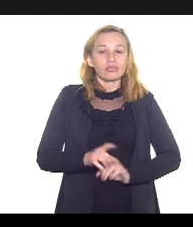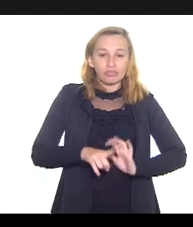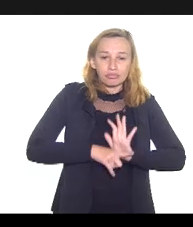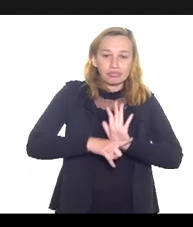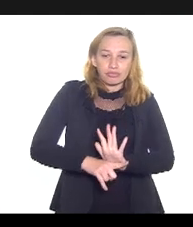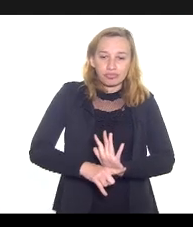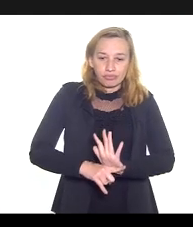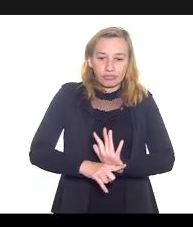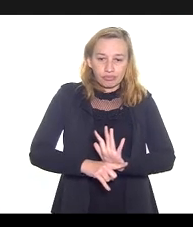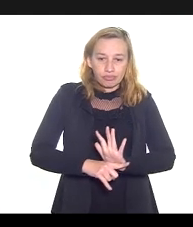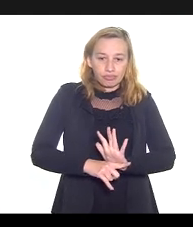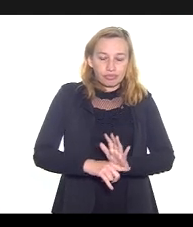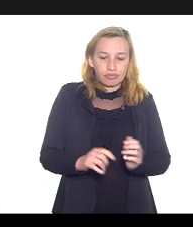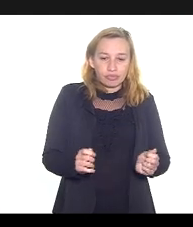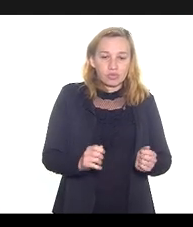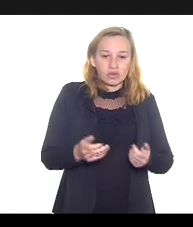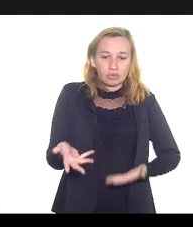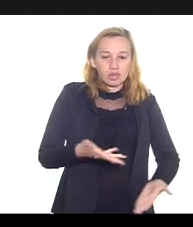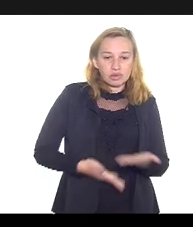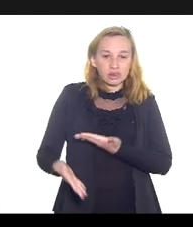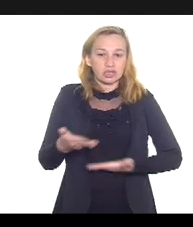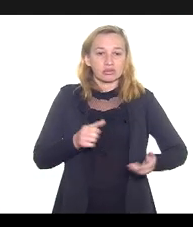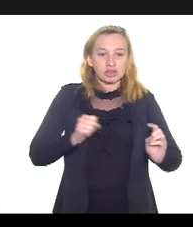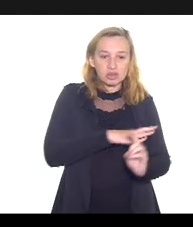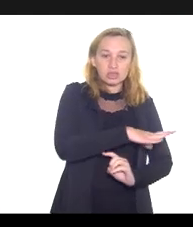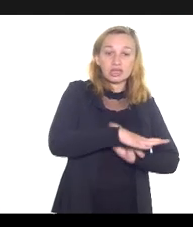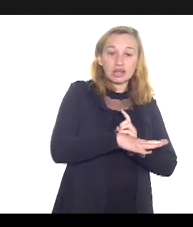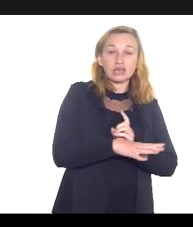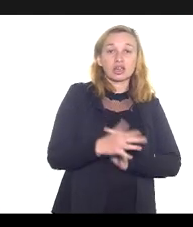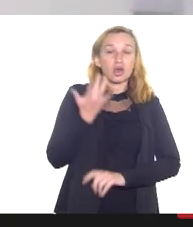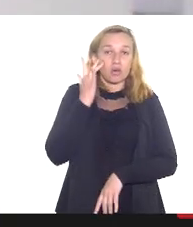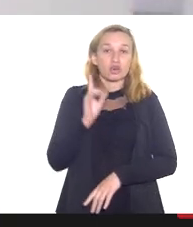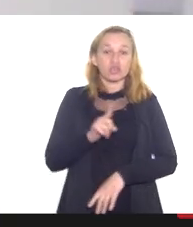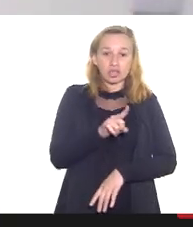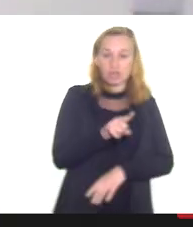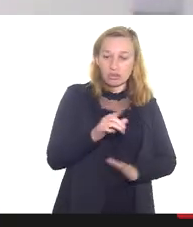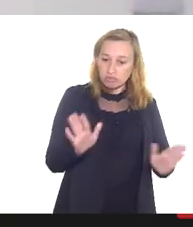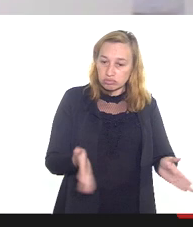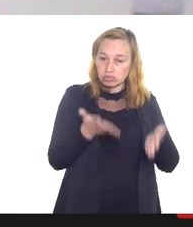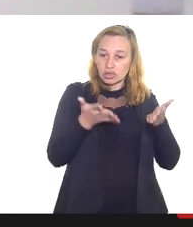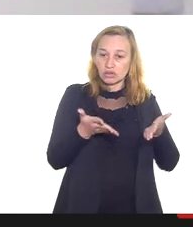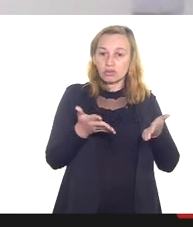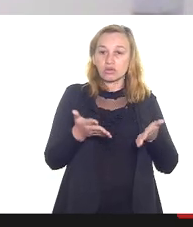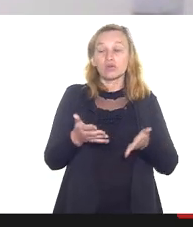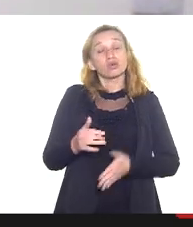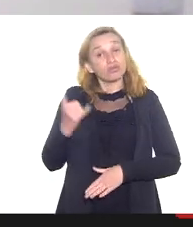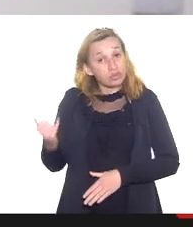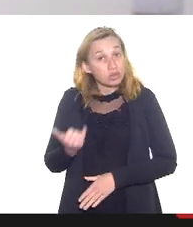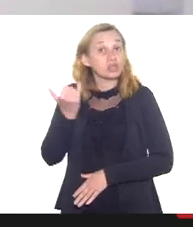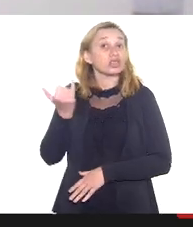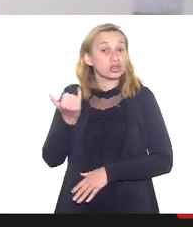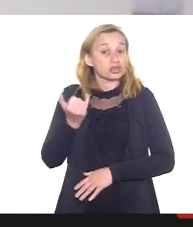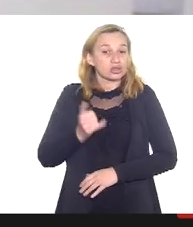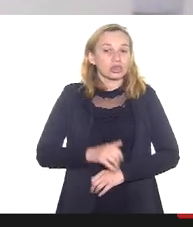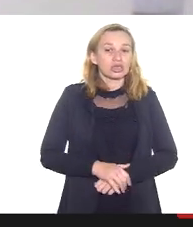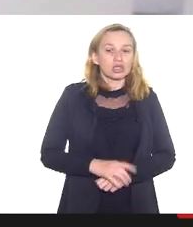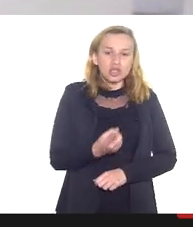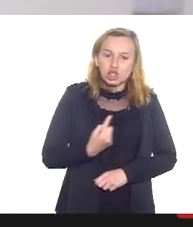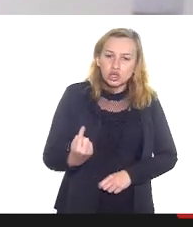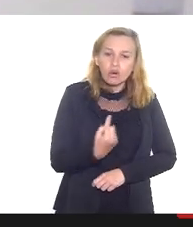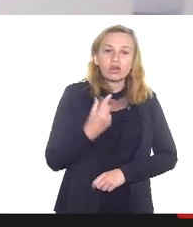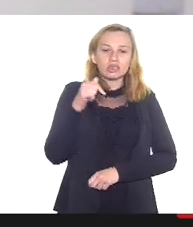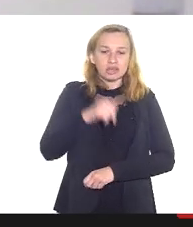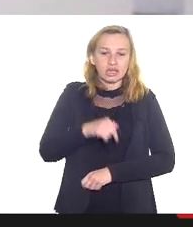contribuíram muito para a participação da sociedade civil. Acho que aquela iniciativa foi uma iniciativa importante que nós